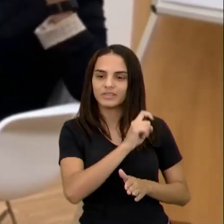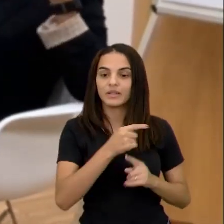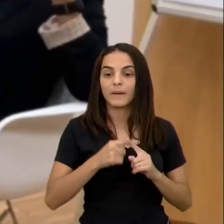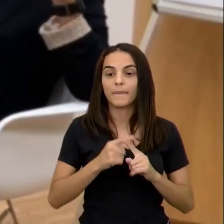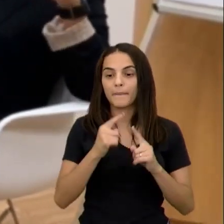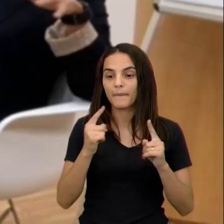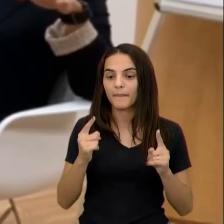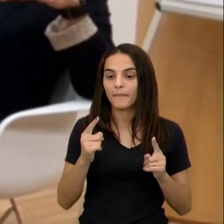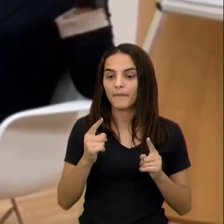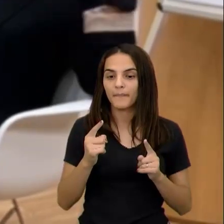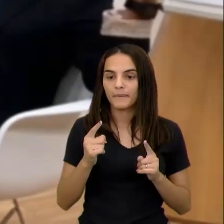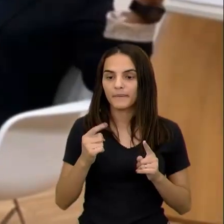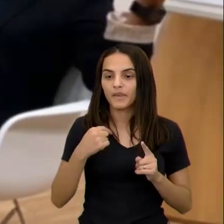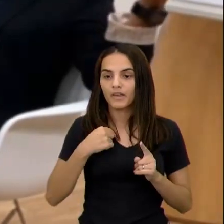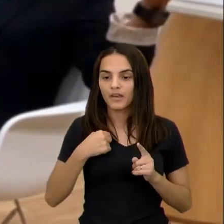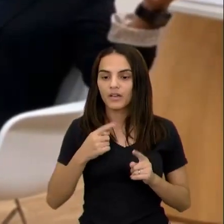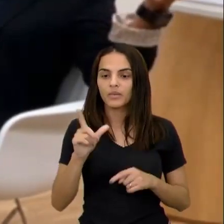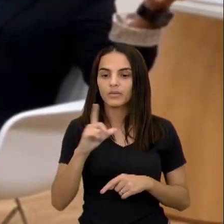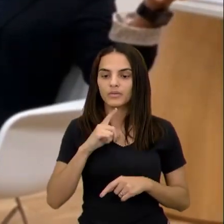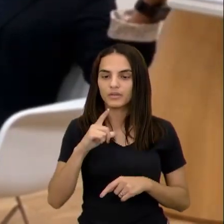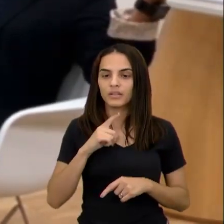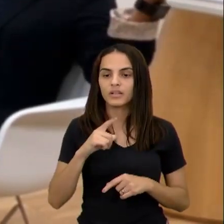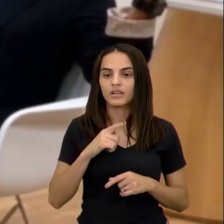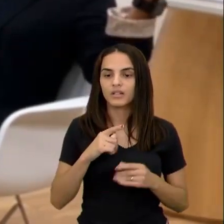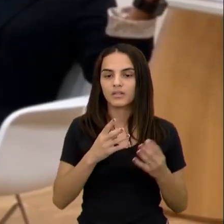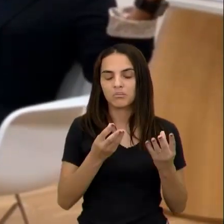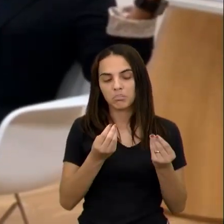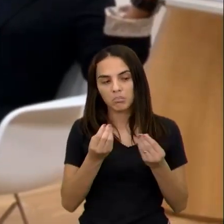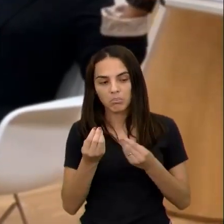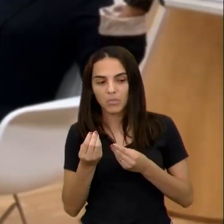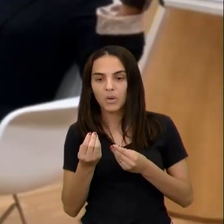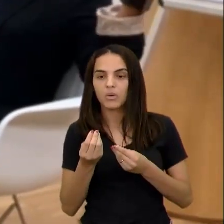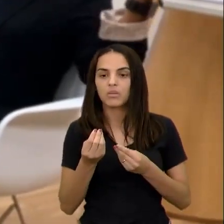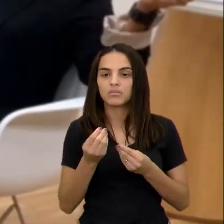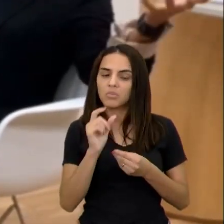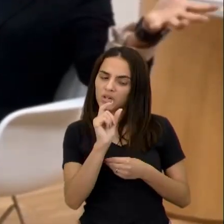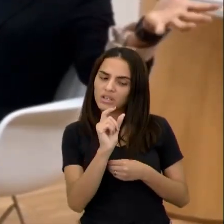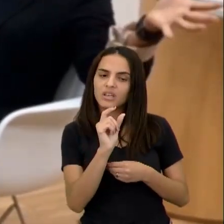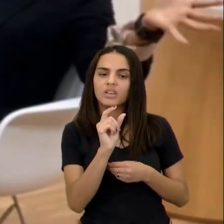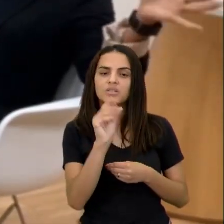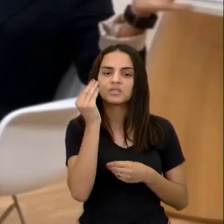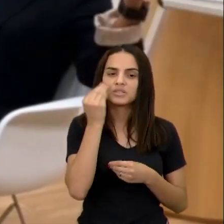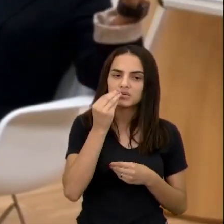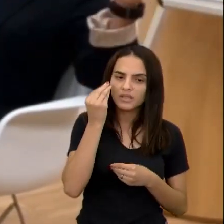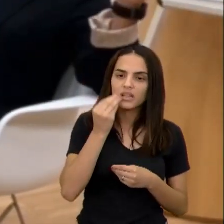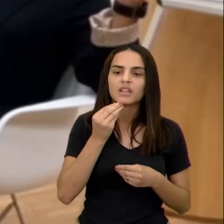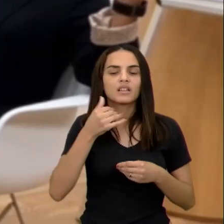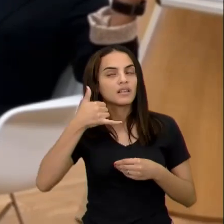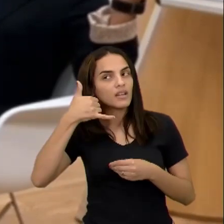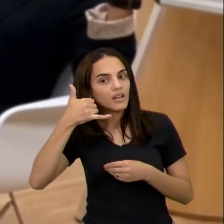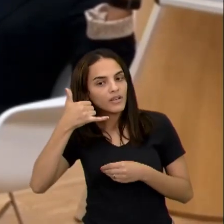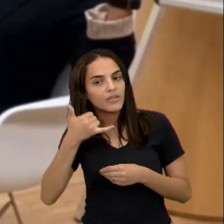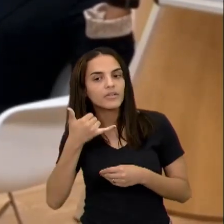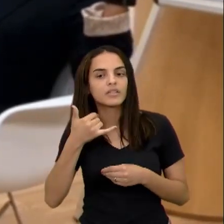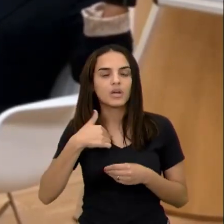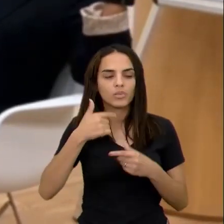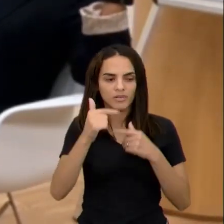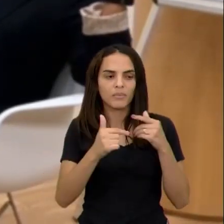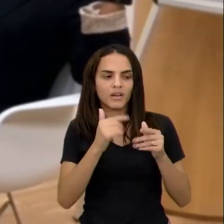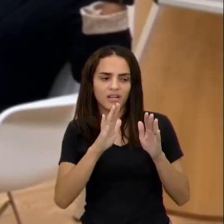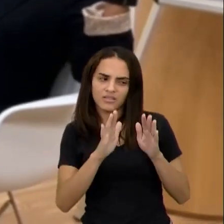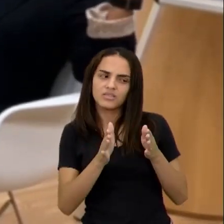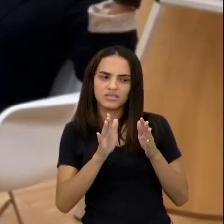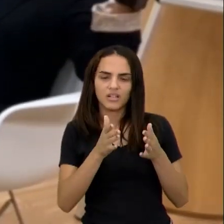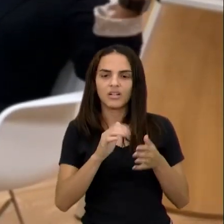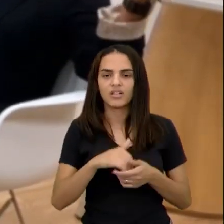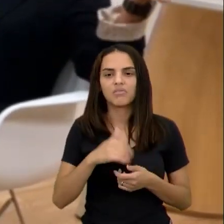é tipo assim, eu tenho um pouco de experiência de atender telefone, já trabalhei uma vez, né, com isso aí,